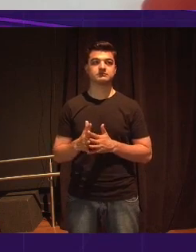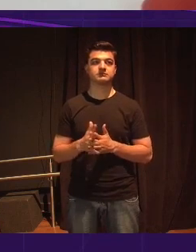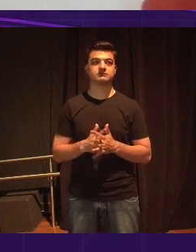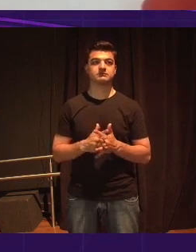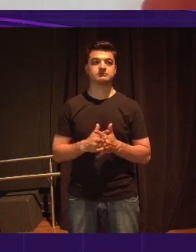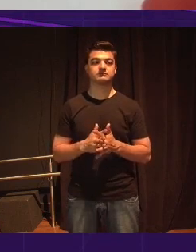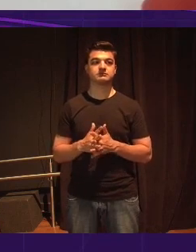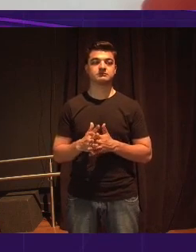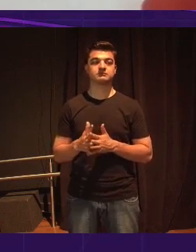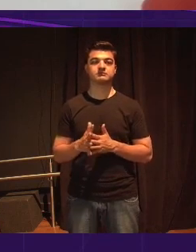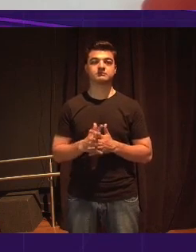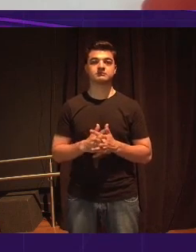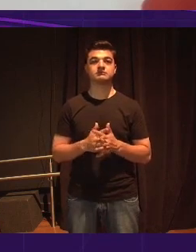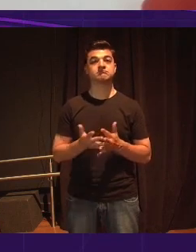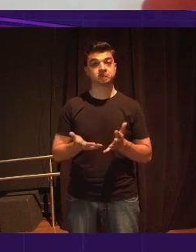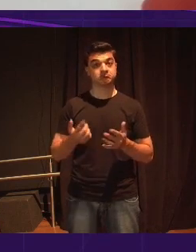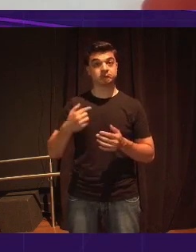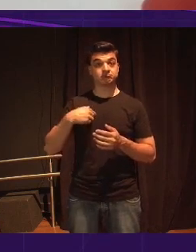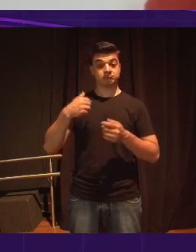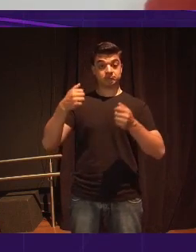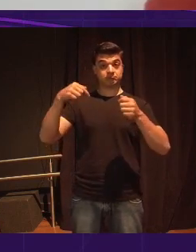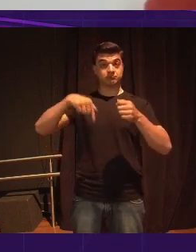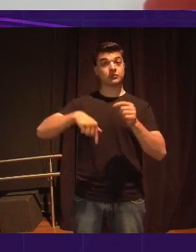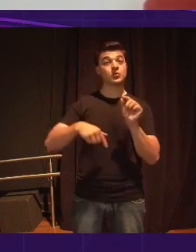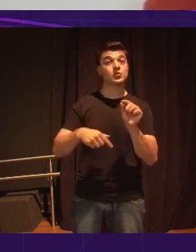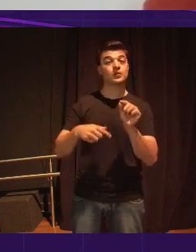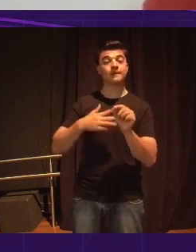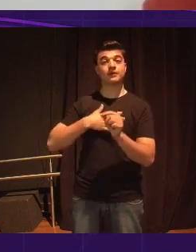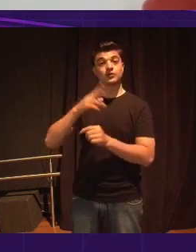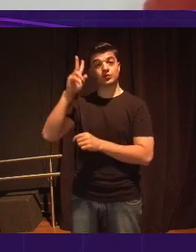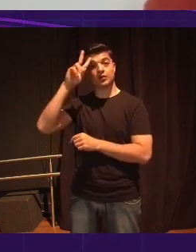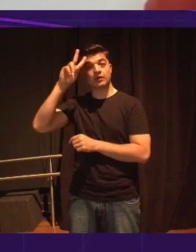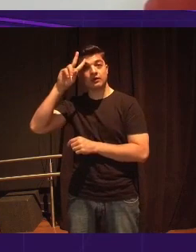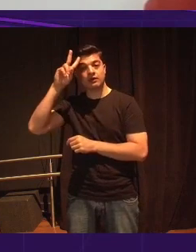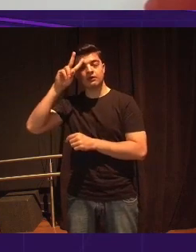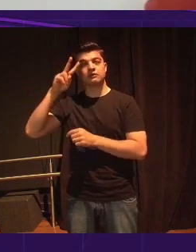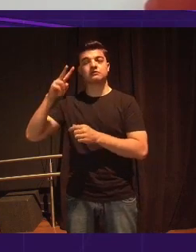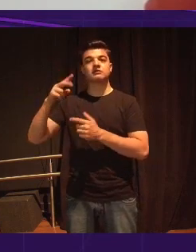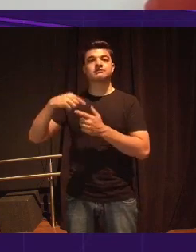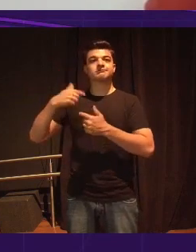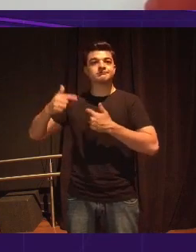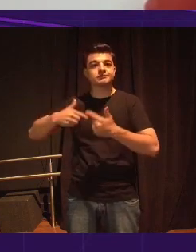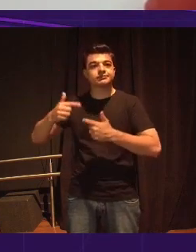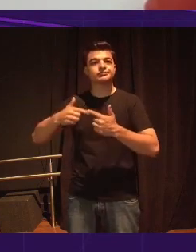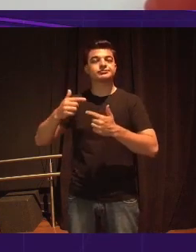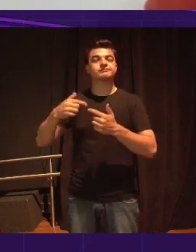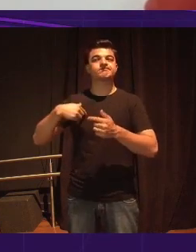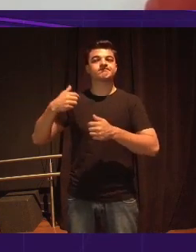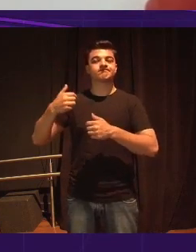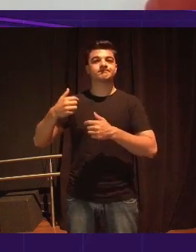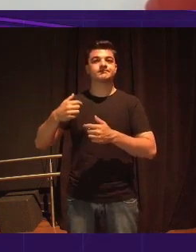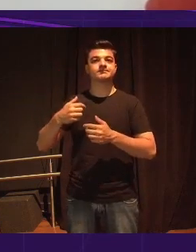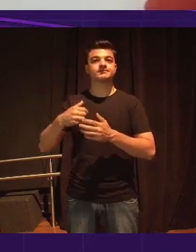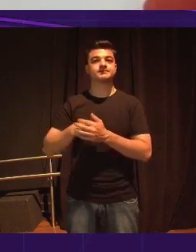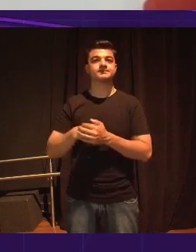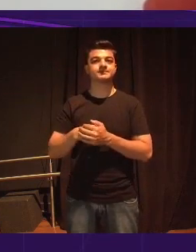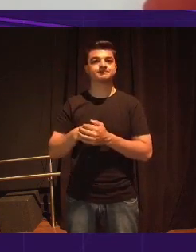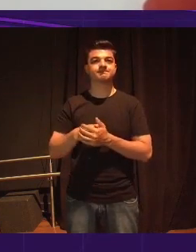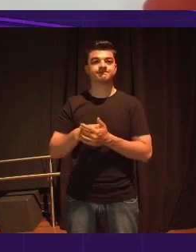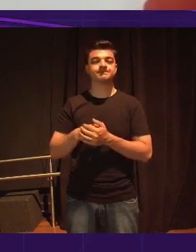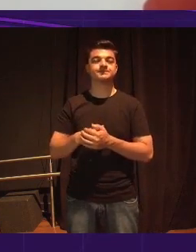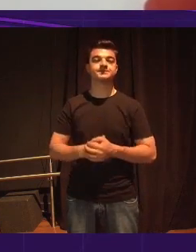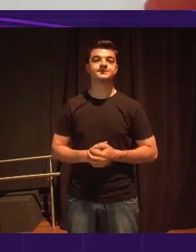né, a minha história, a minha trilha de carreira, algumas da minha jornada, faço com muito propósito no dia a